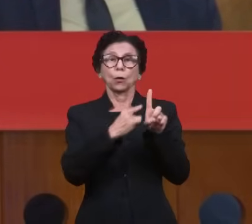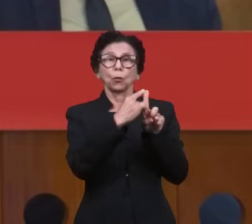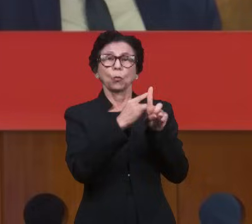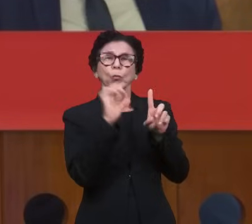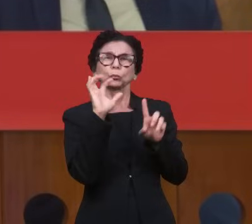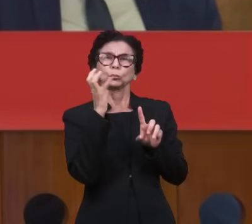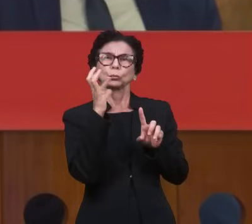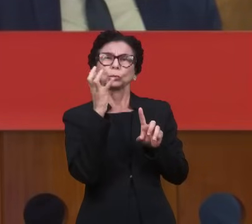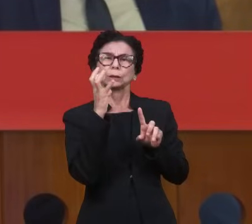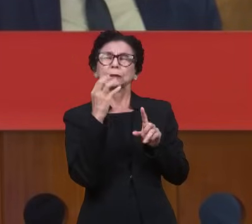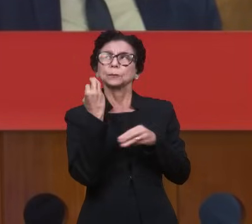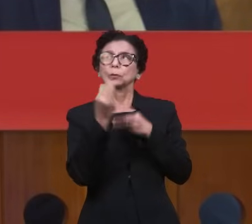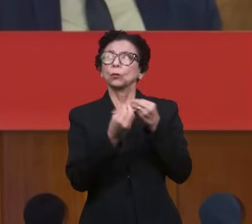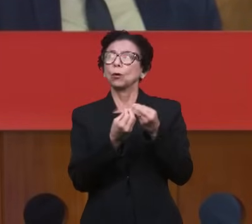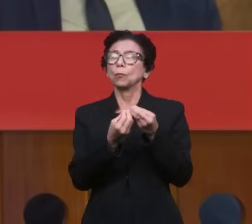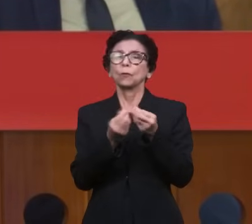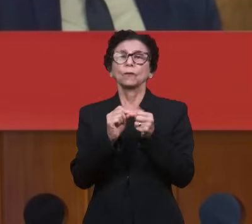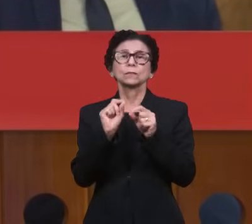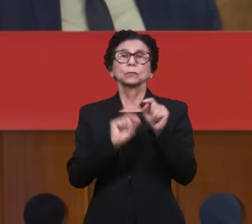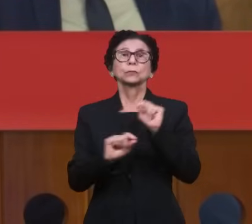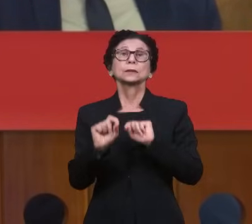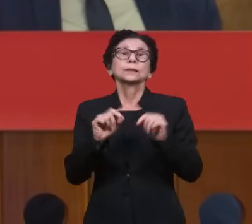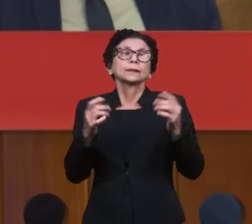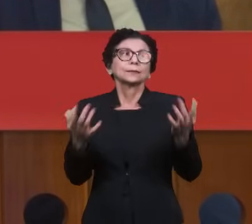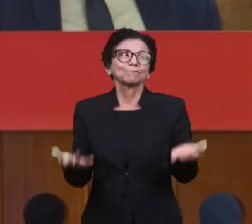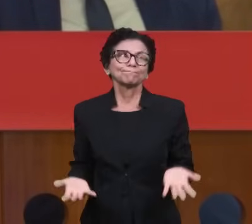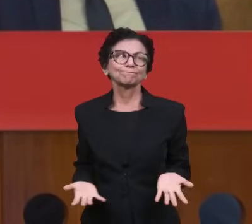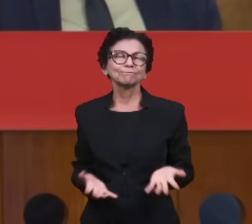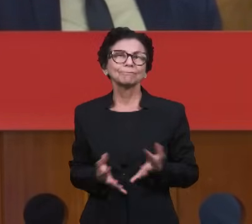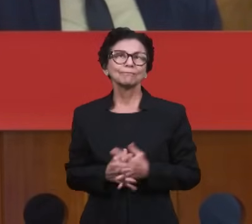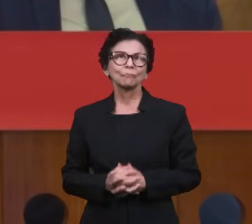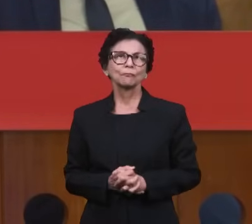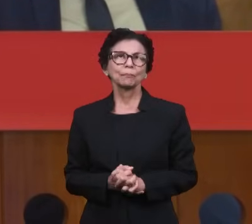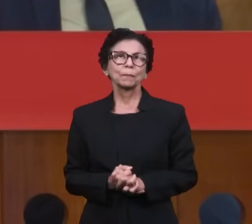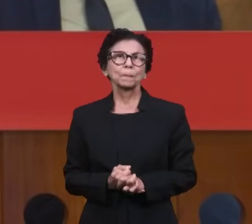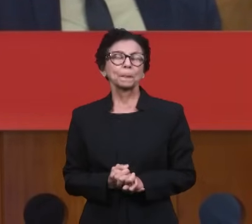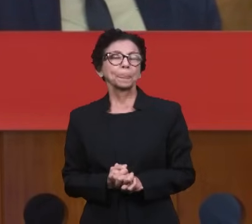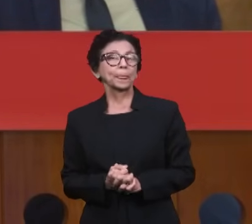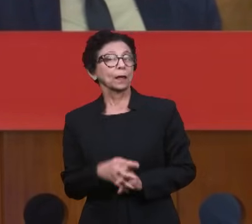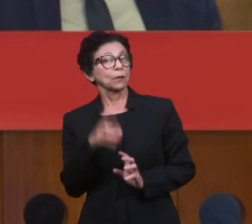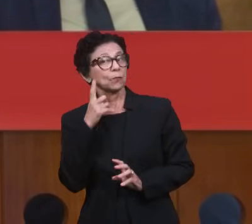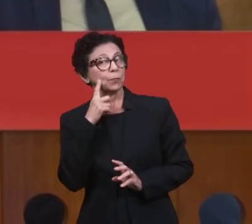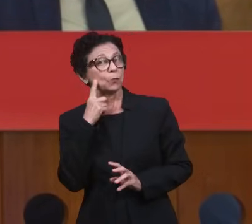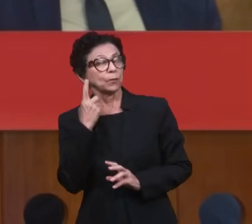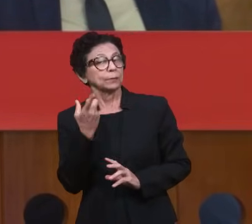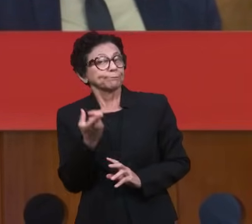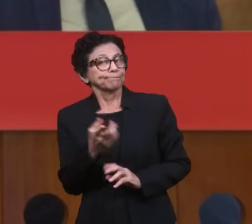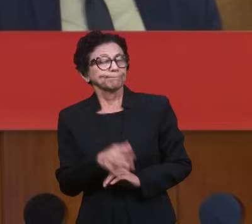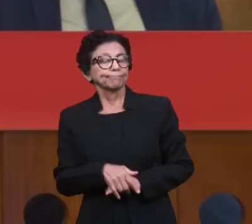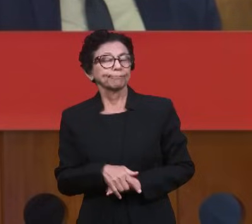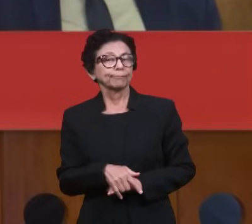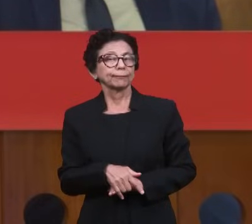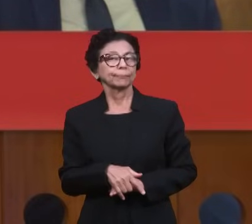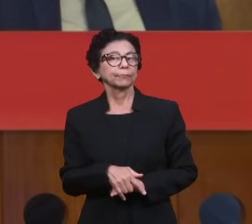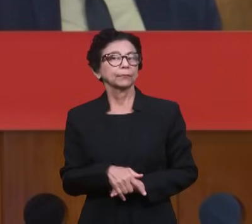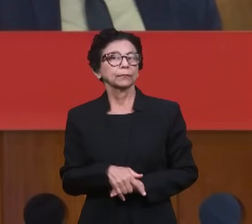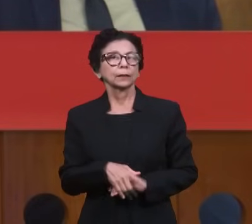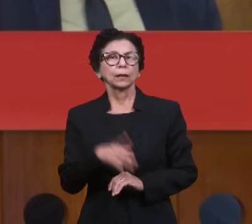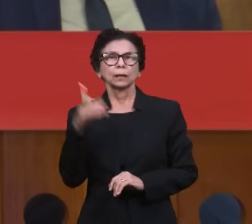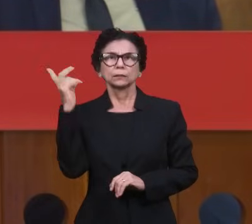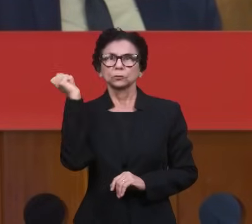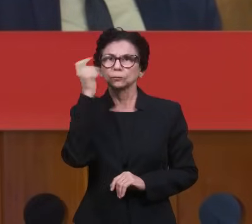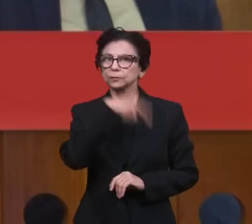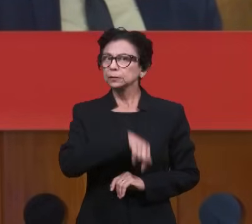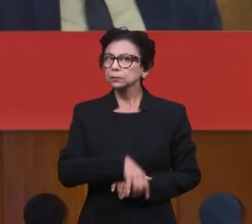saber o que é que está fazendo, não é? O que é que você está arrumando aí? Porque não é fácil, mas